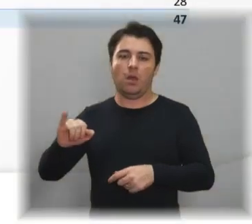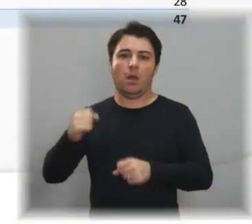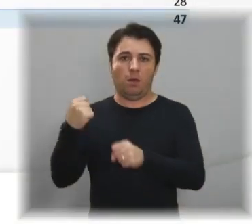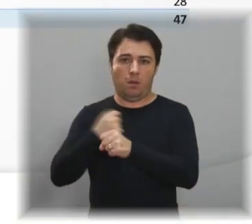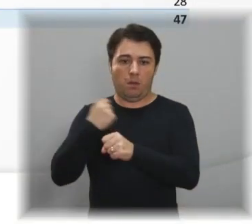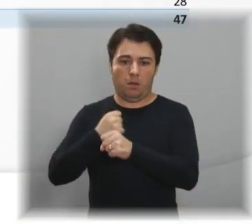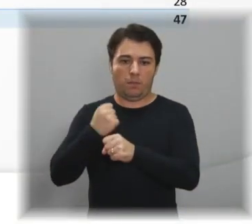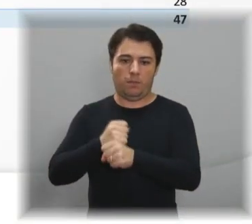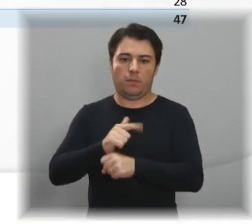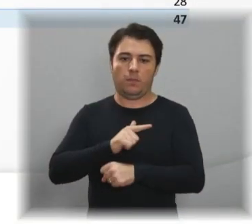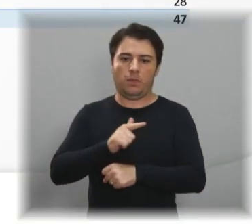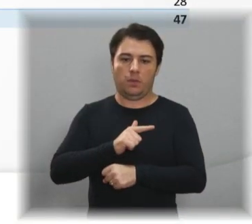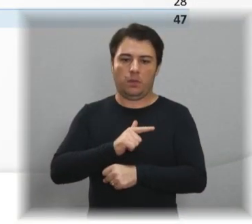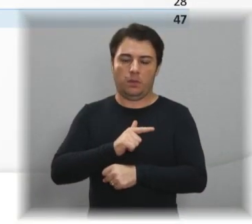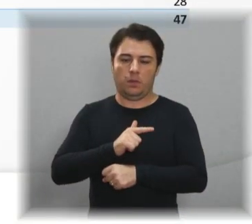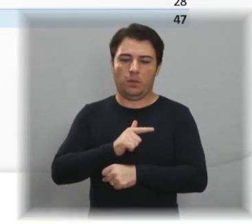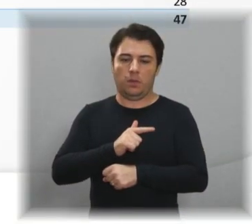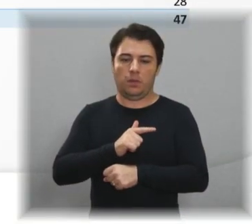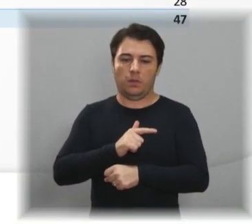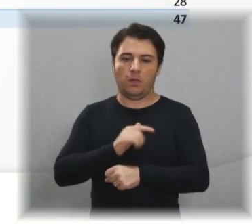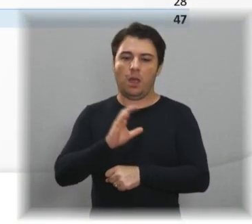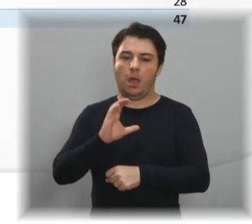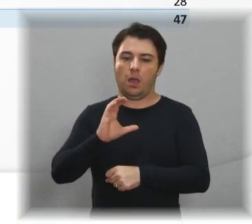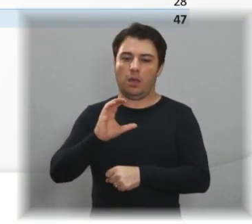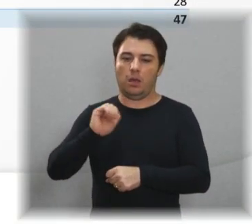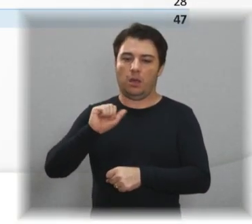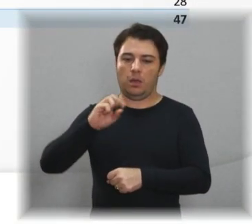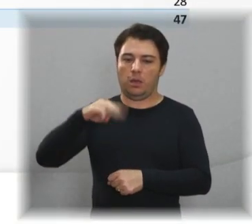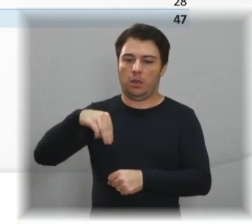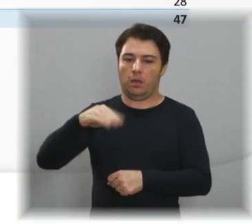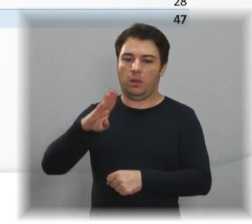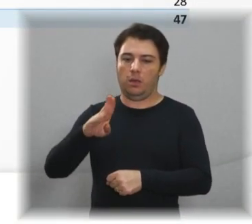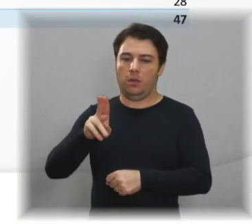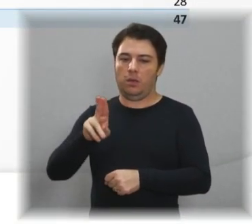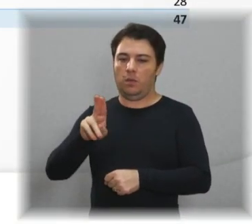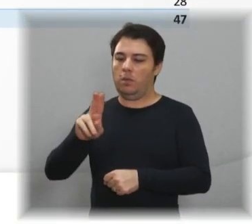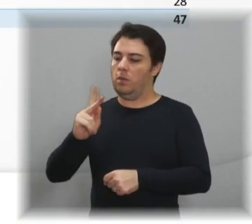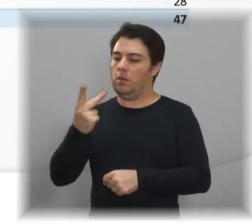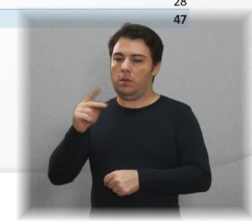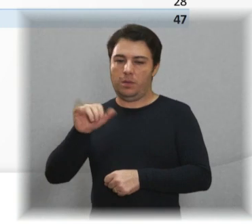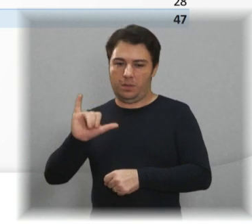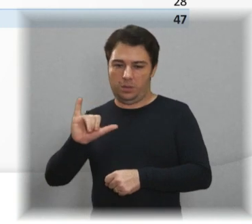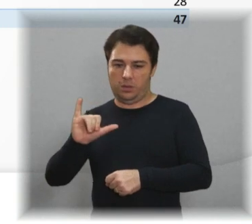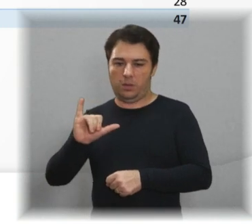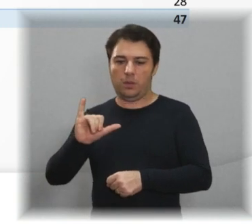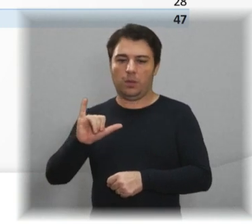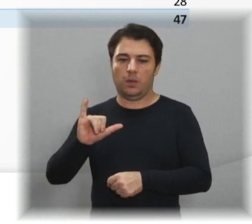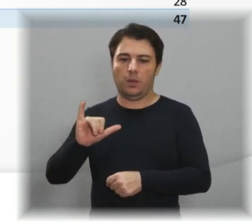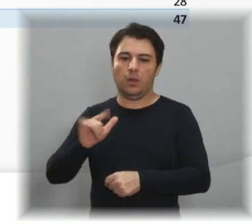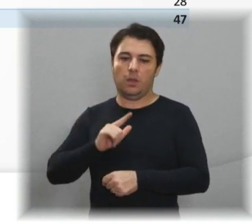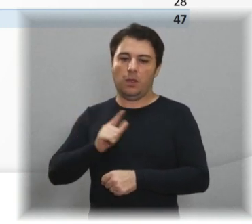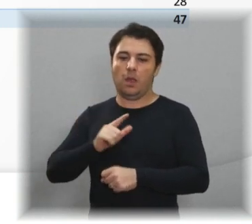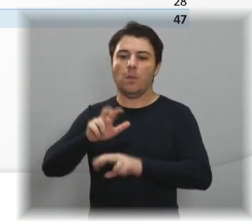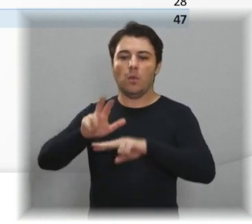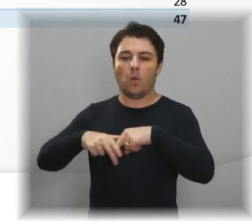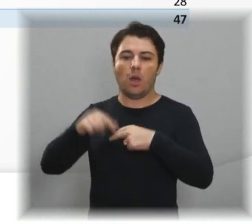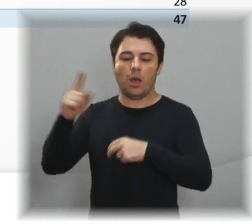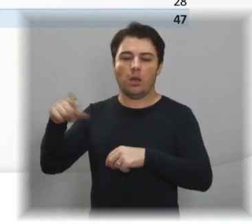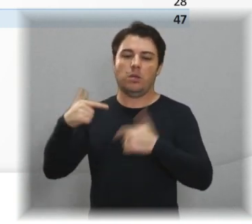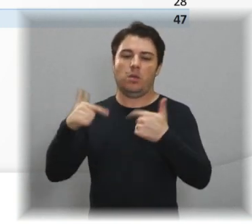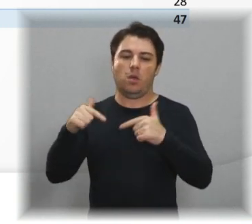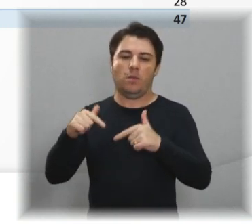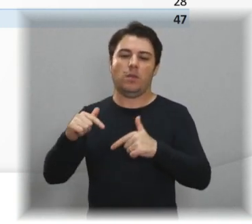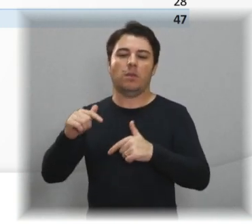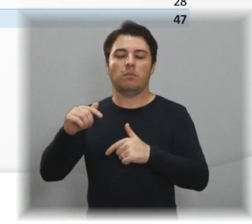sofreram oito interrupções por conta de obras duas coisas por obra de cliente quatro por